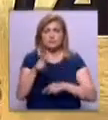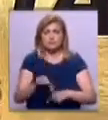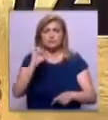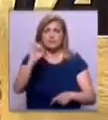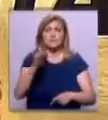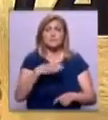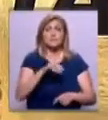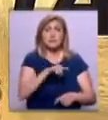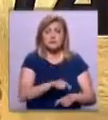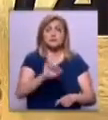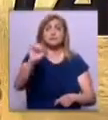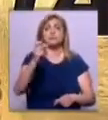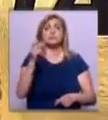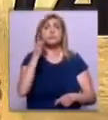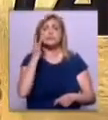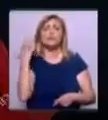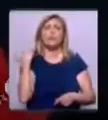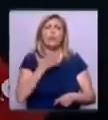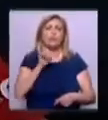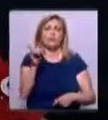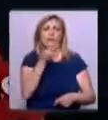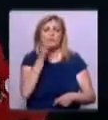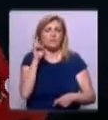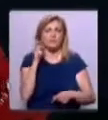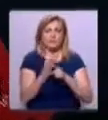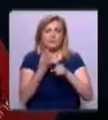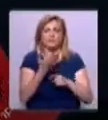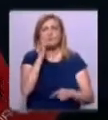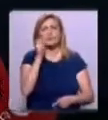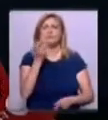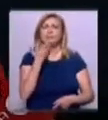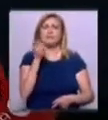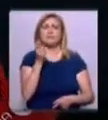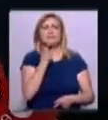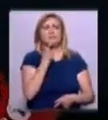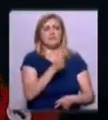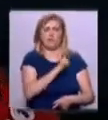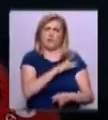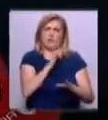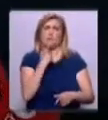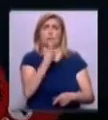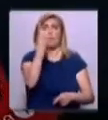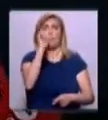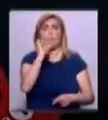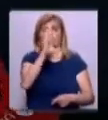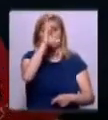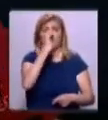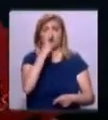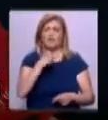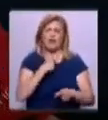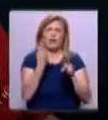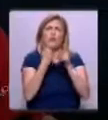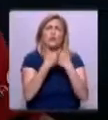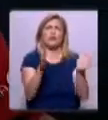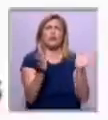PS. António Costa não gostou do que ouviu. E é preciso algum descaramento para que um Governo que falhou todos os